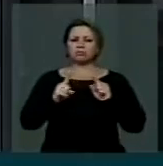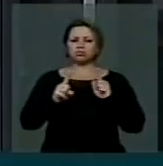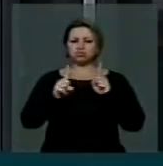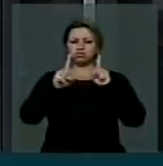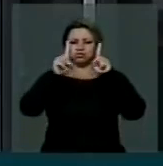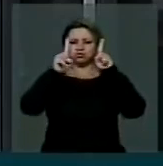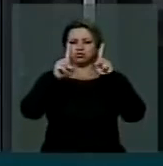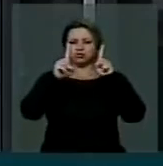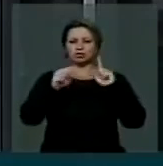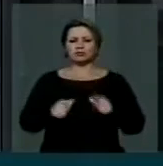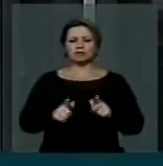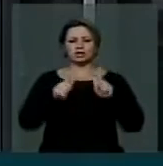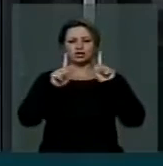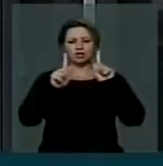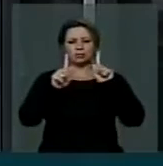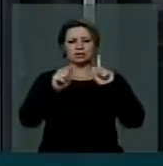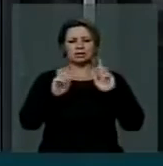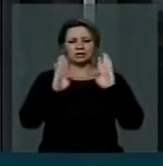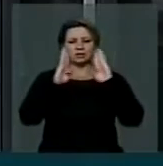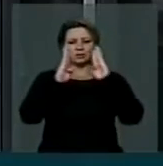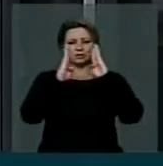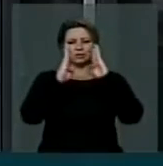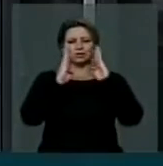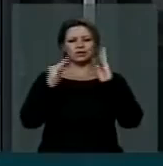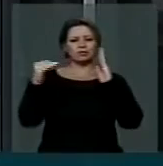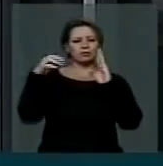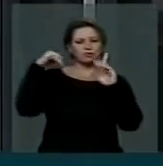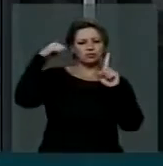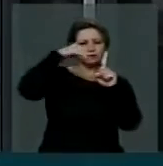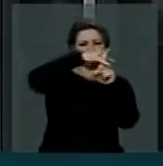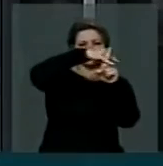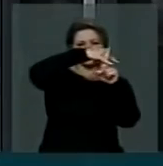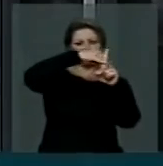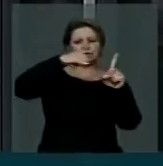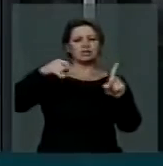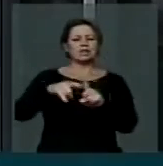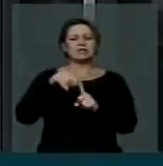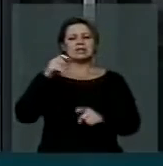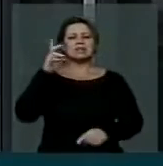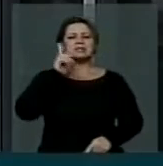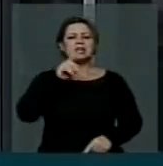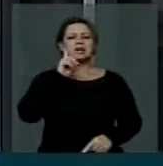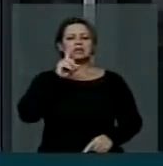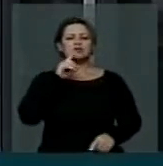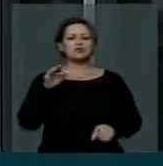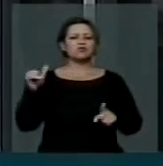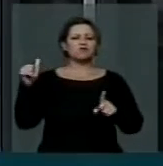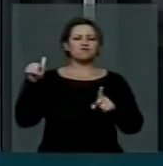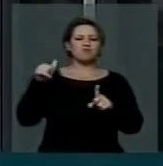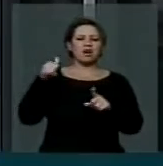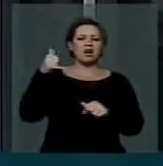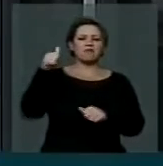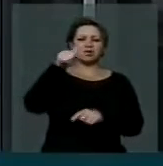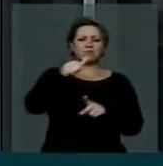turbulência da relação entre os Estados Unidos, que